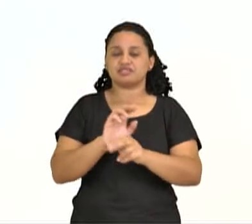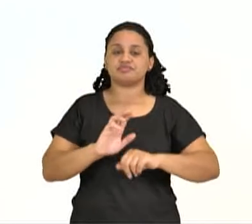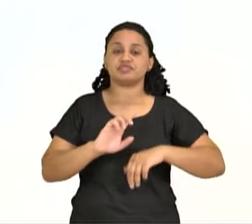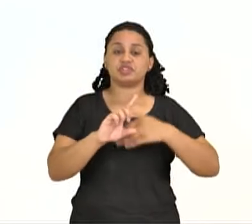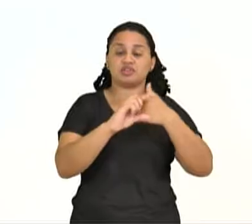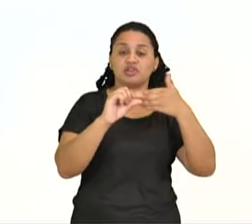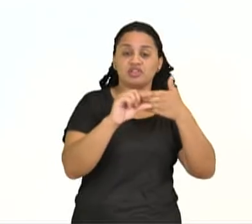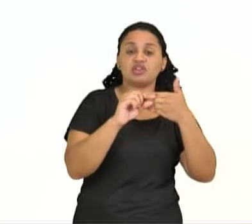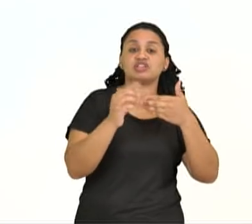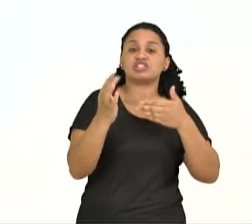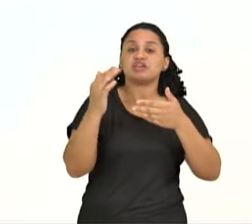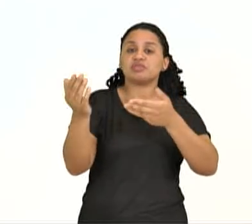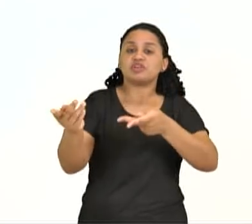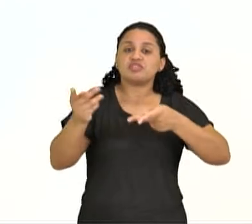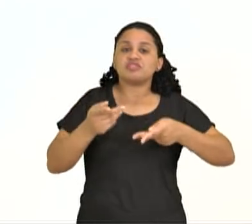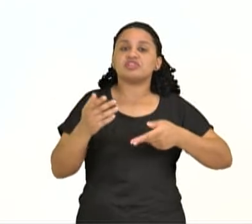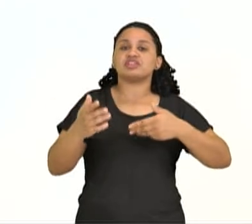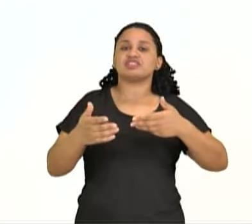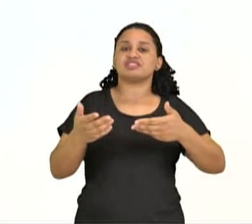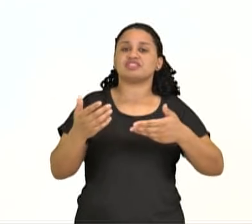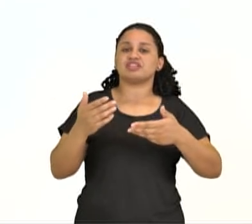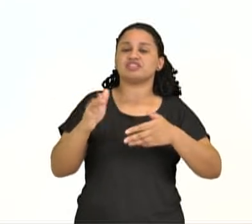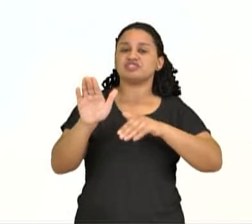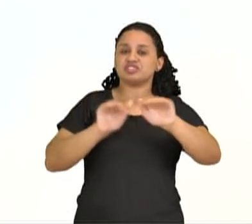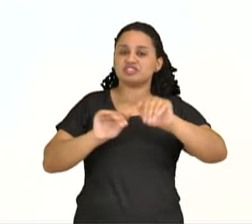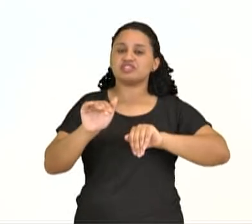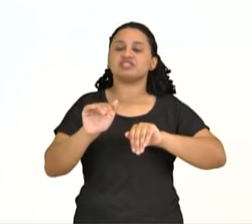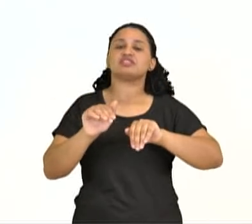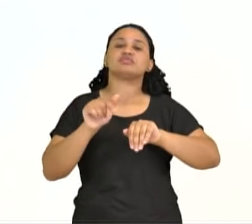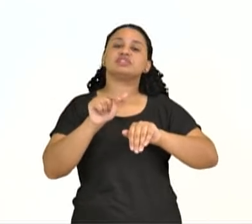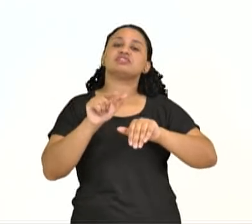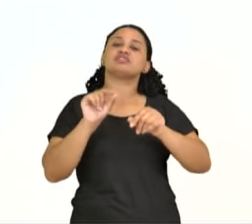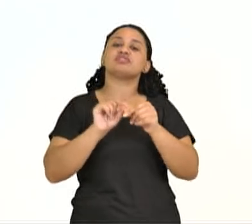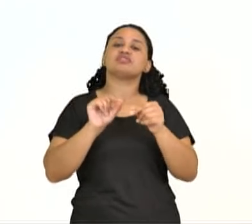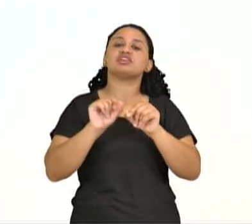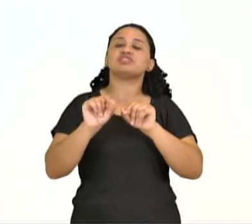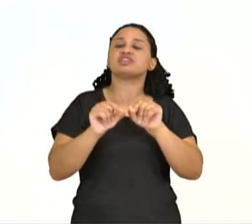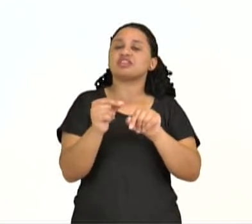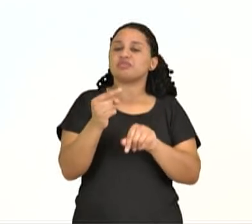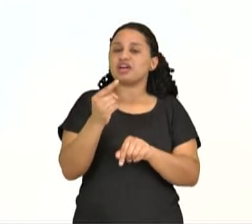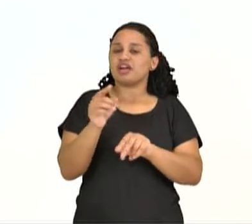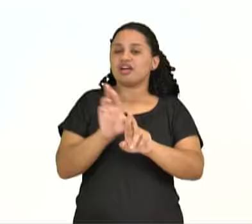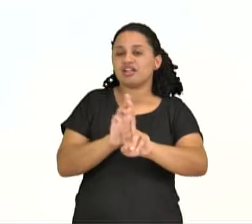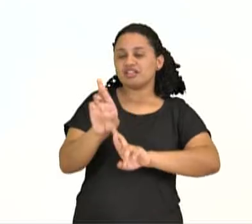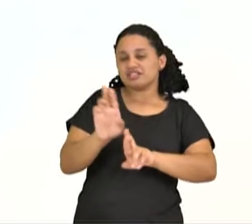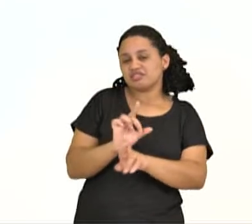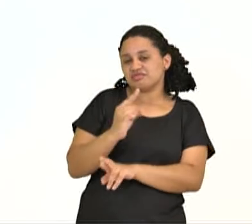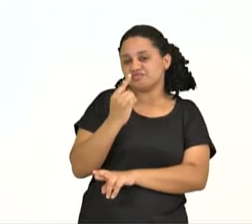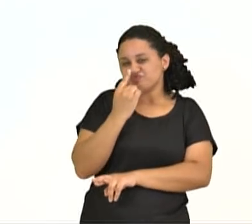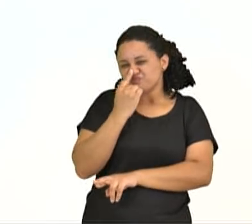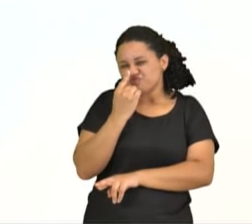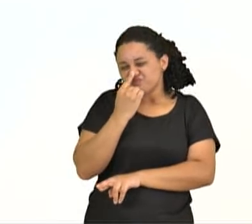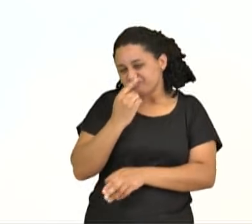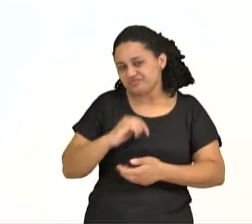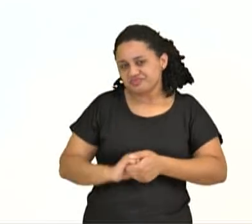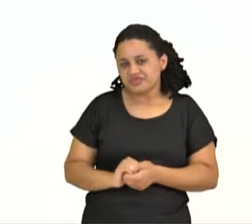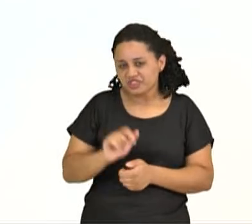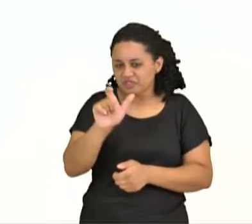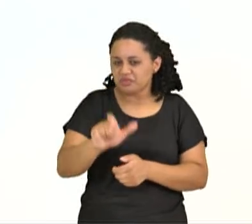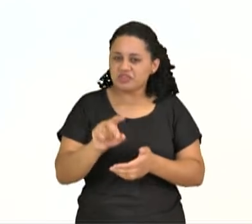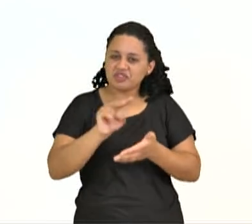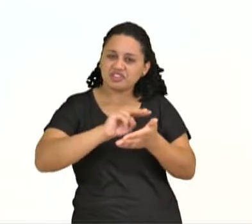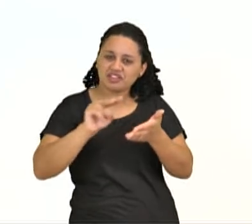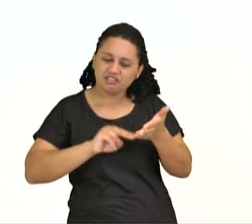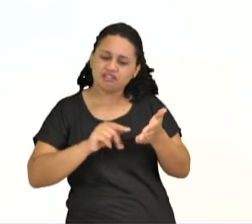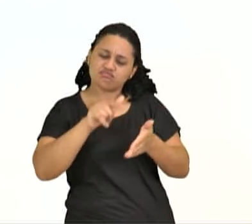faz um convite ao leitor. Isso gera uma aproximação, uma intimidade, né? Ela se aproxima do leitor para